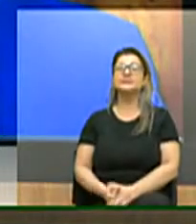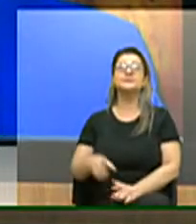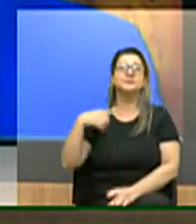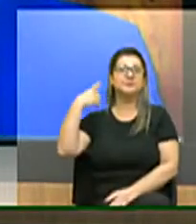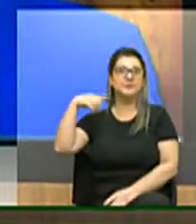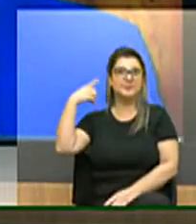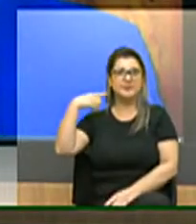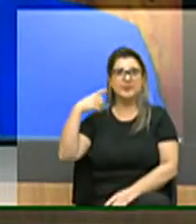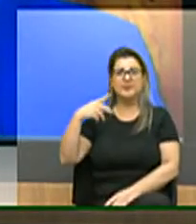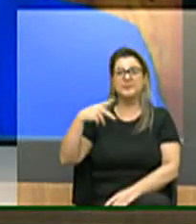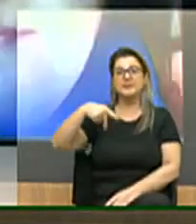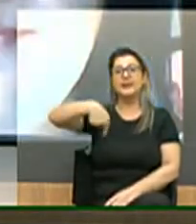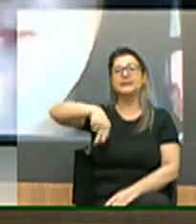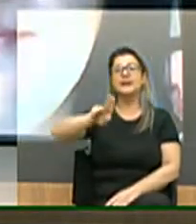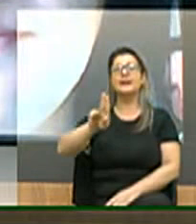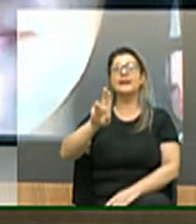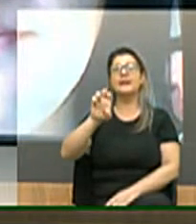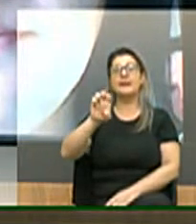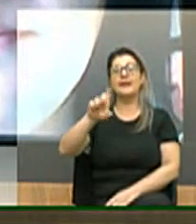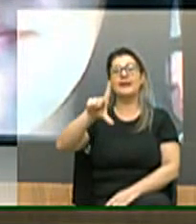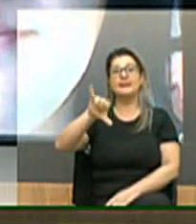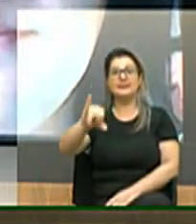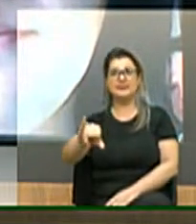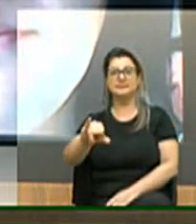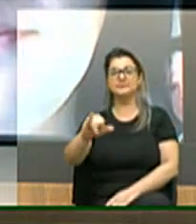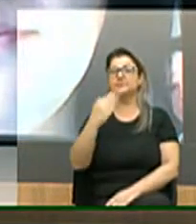Favorável, presidente. Deputado Luiz Augusto Lara.